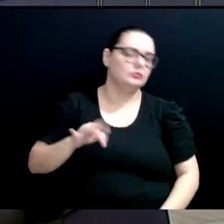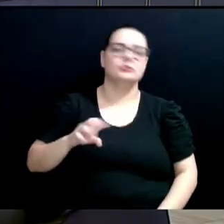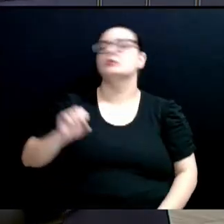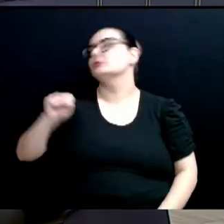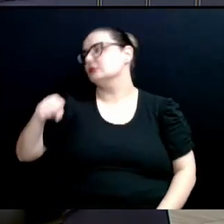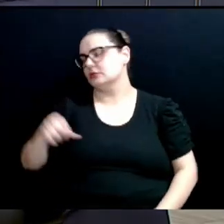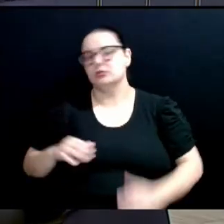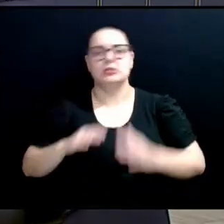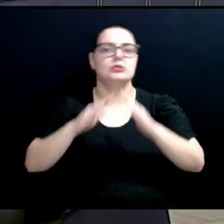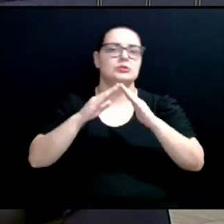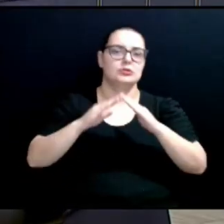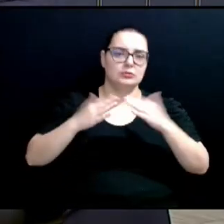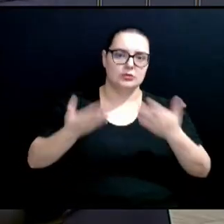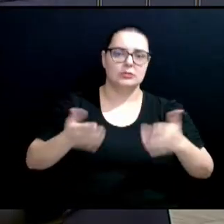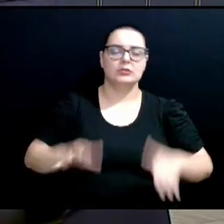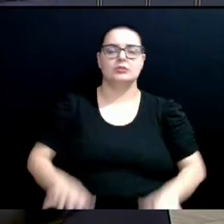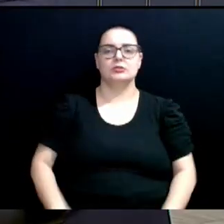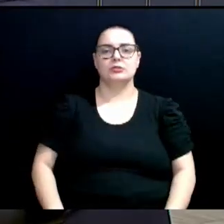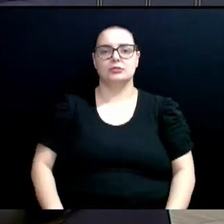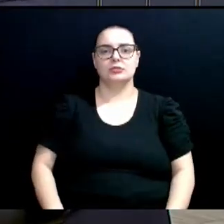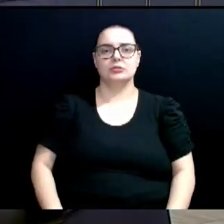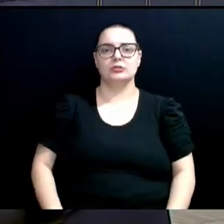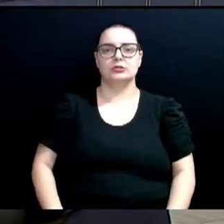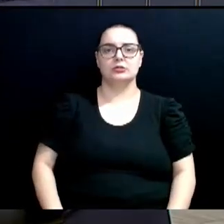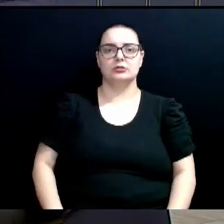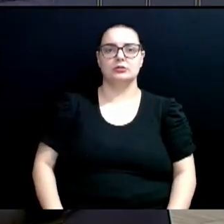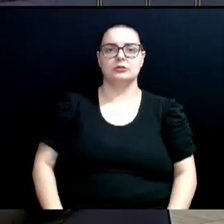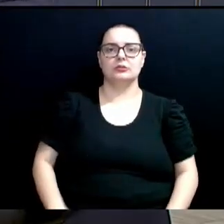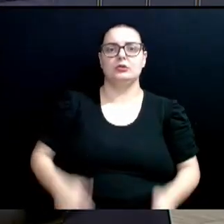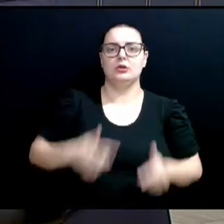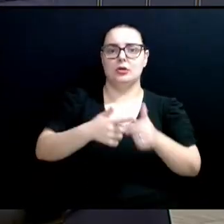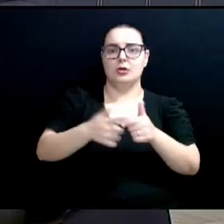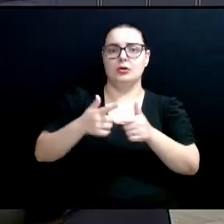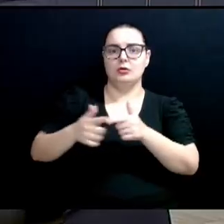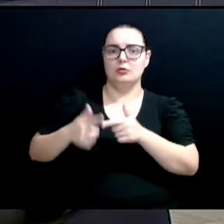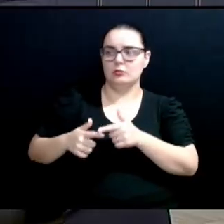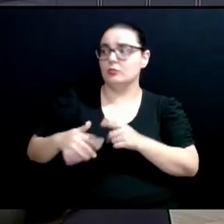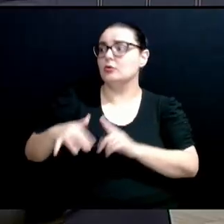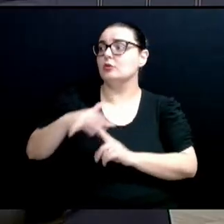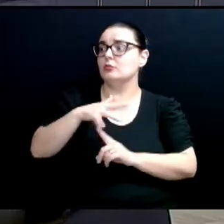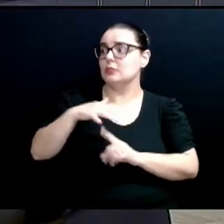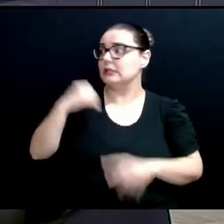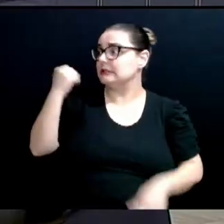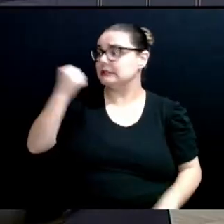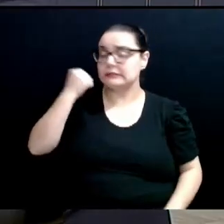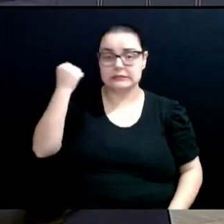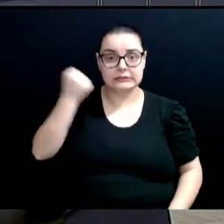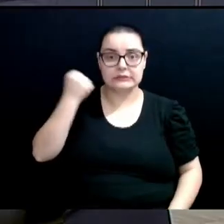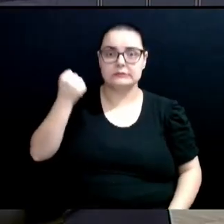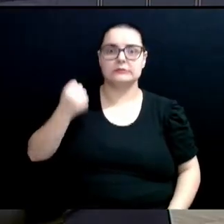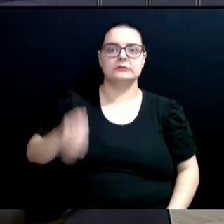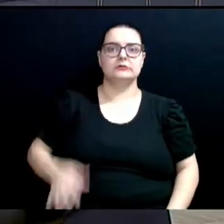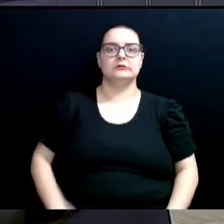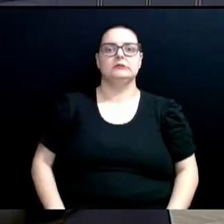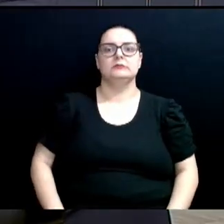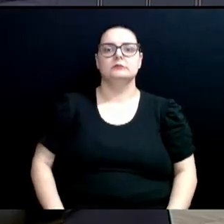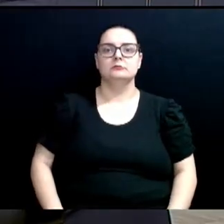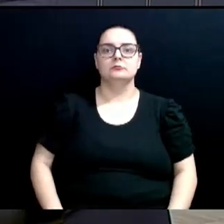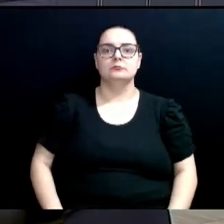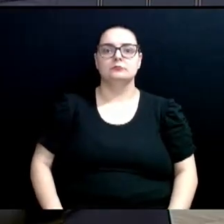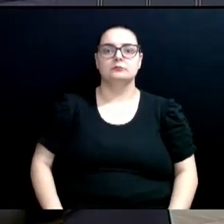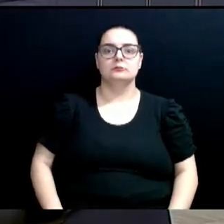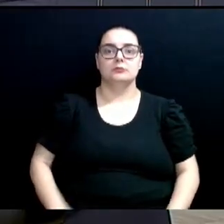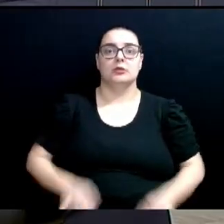né? De problemas ambientais gravíssimos, né? E a Constituição de